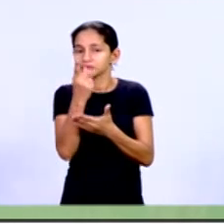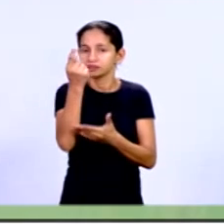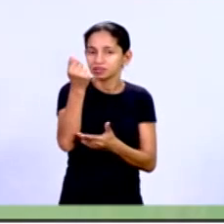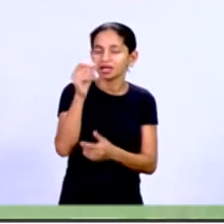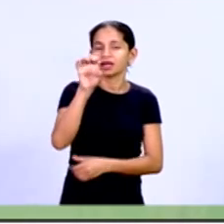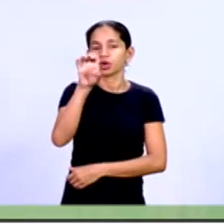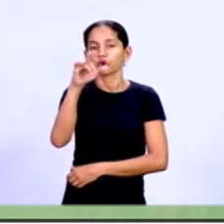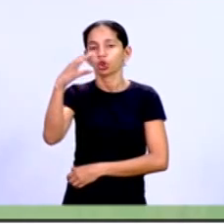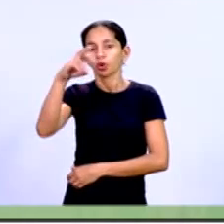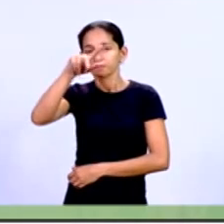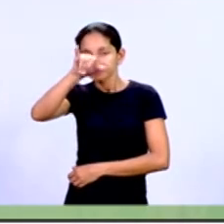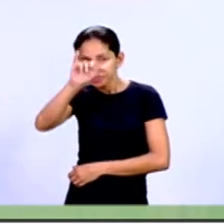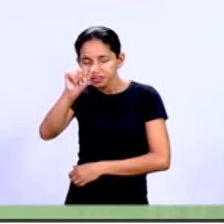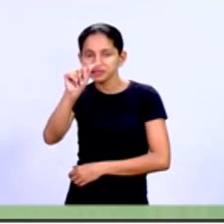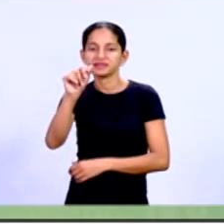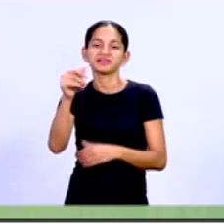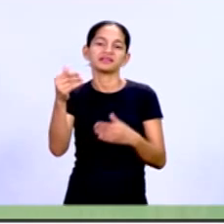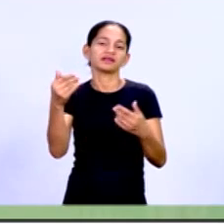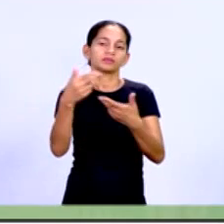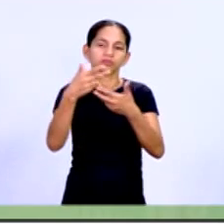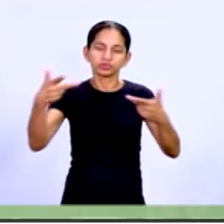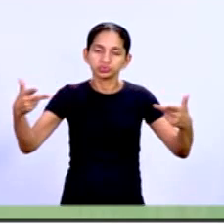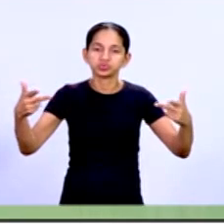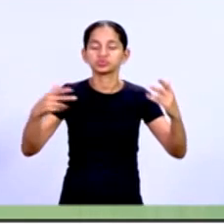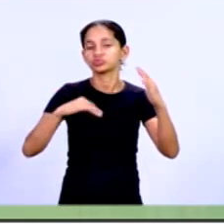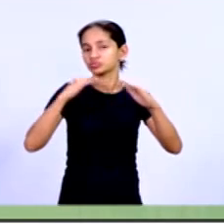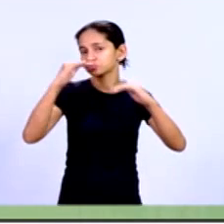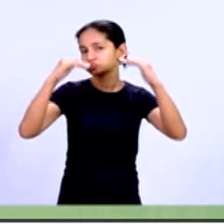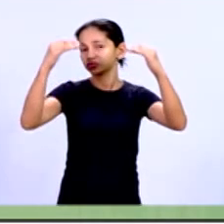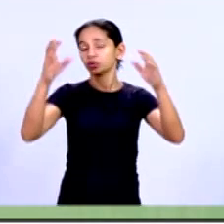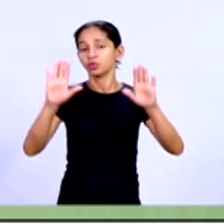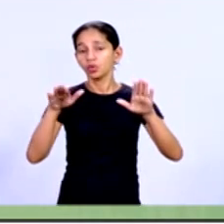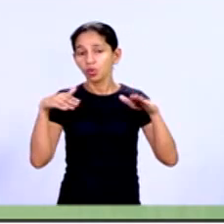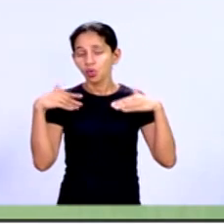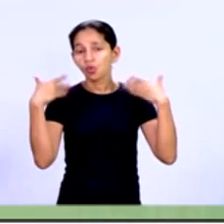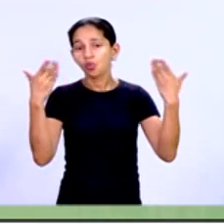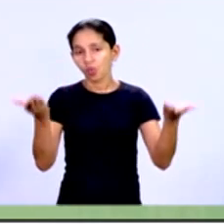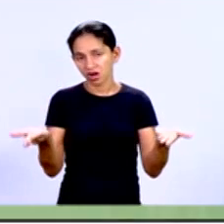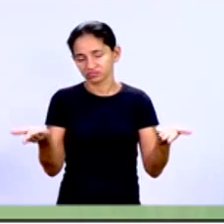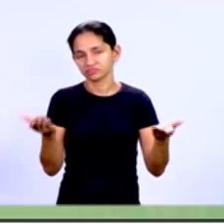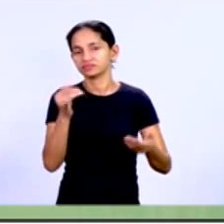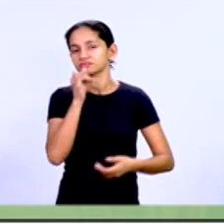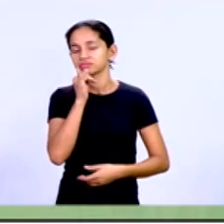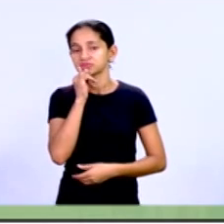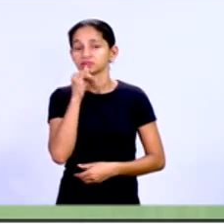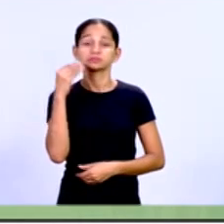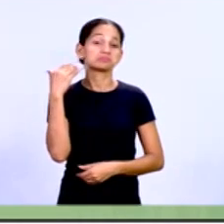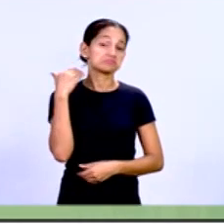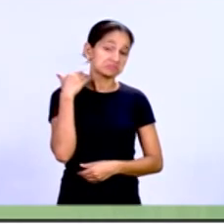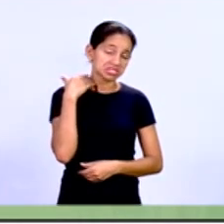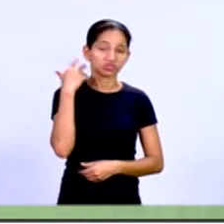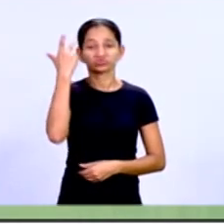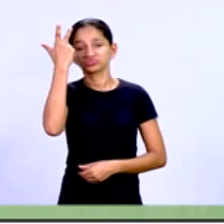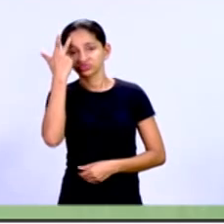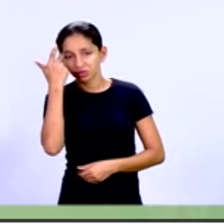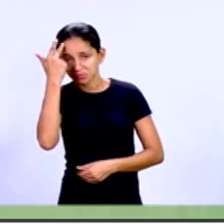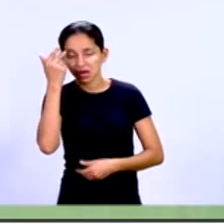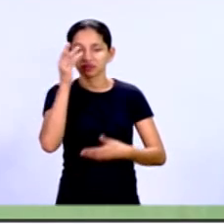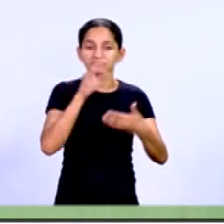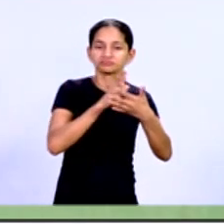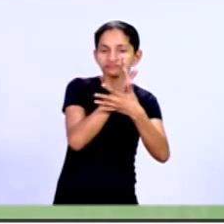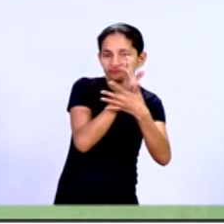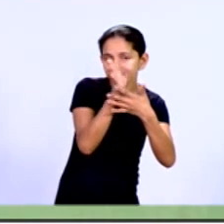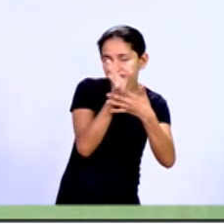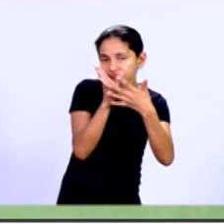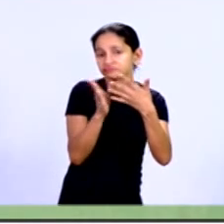do país, que se assentou basicamente sobre dois tipos de instituições: os bancos comerciais e as